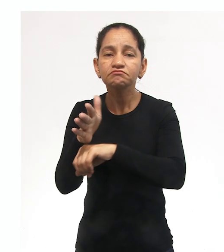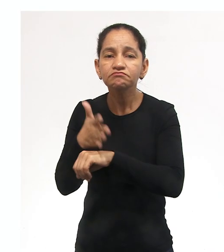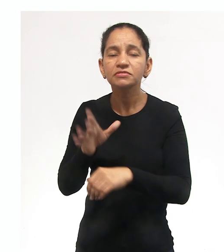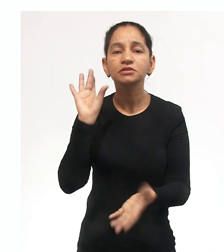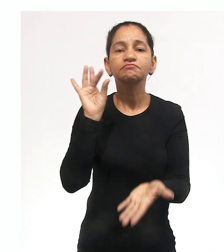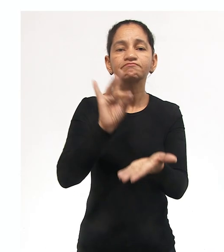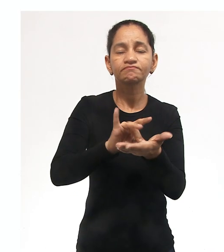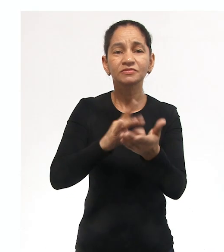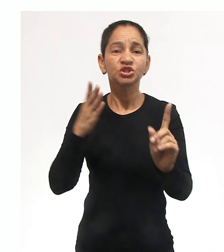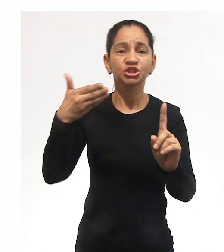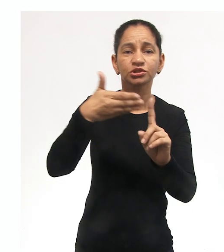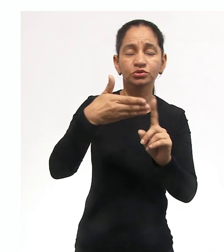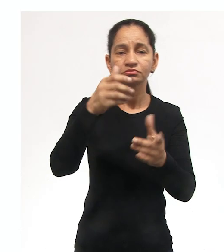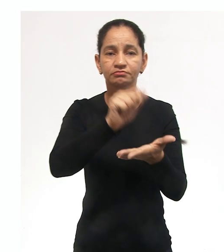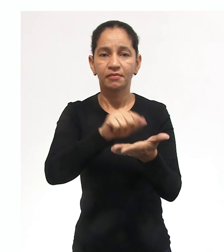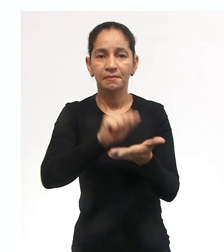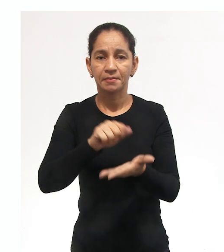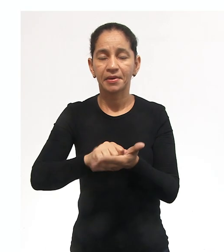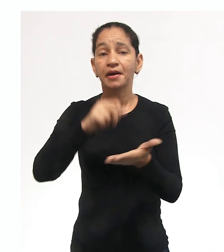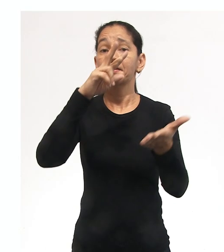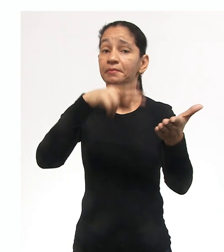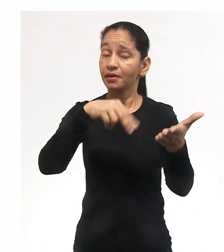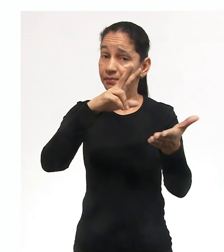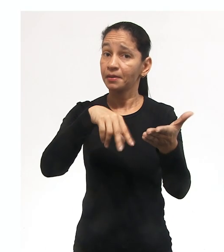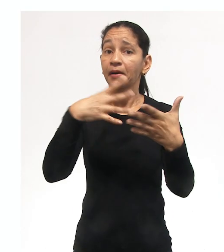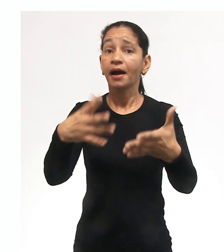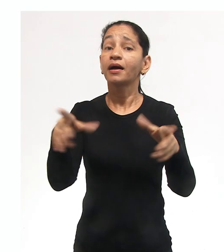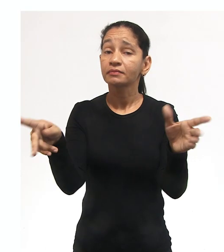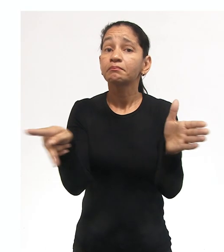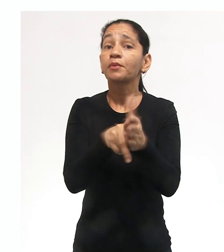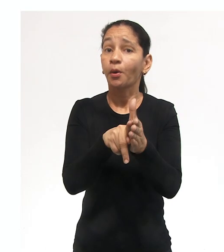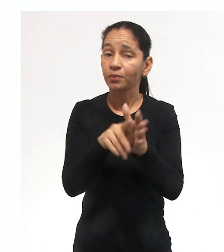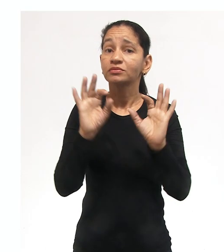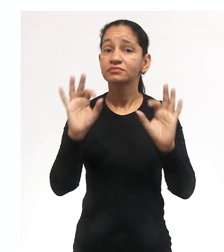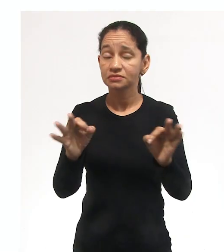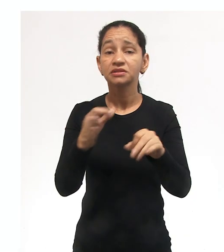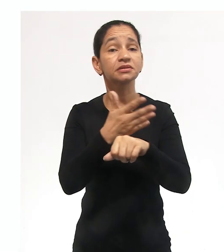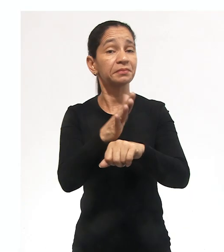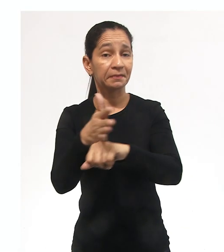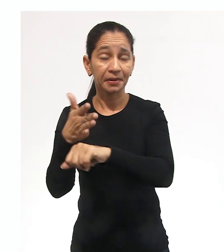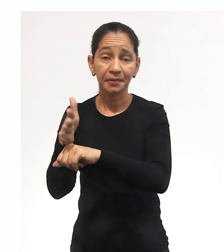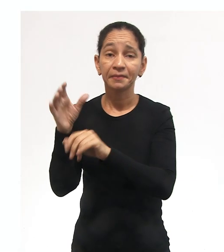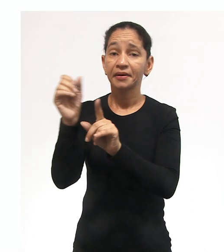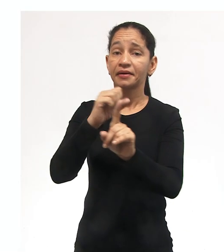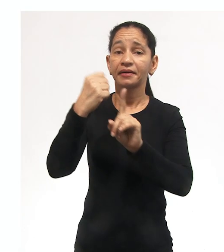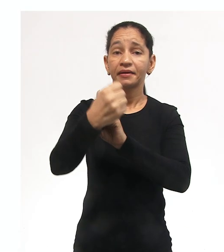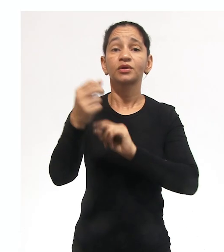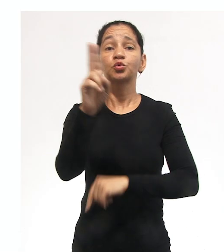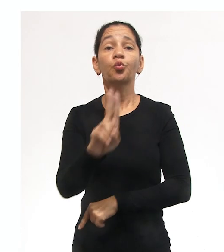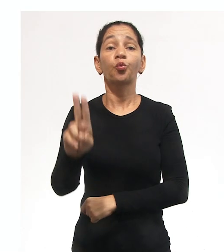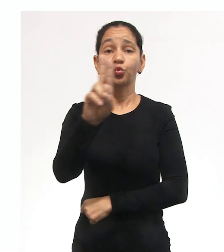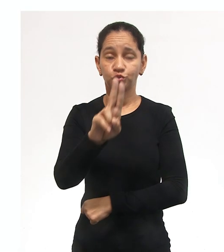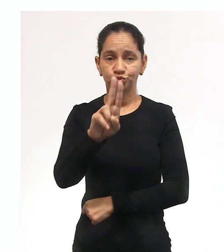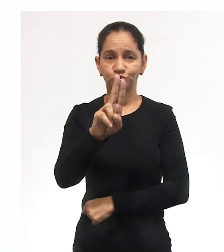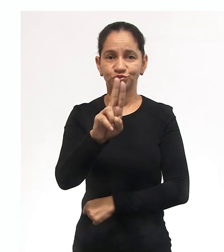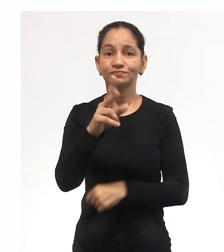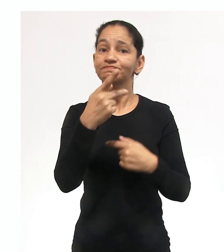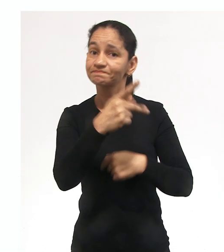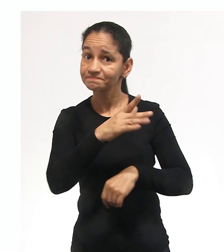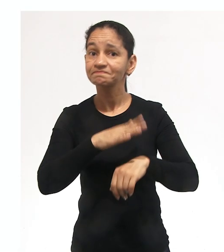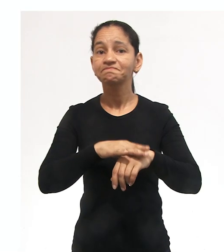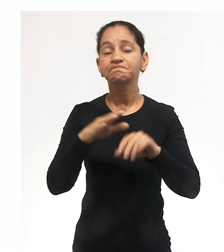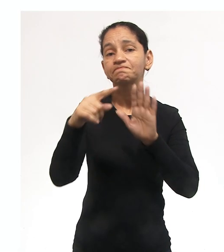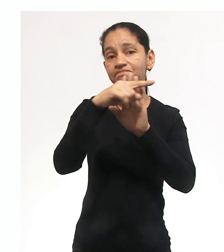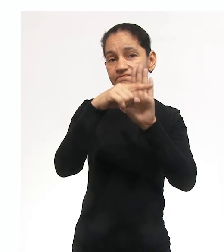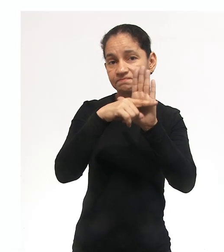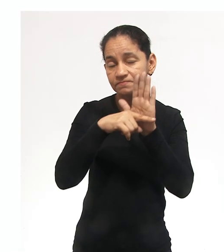práticas efetivas de leitura e escrita, domínio da leitura e da escrita, práticas sociais com leitura e escrita.